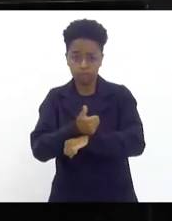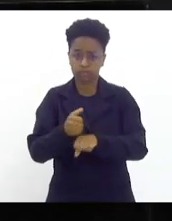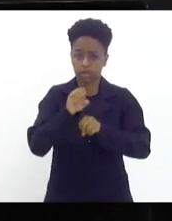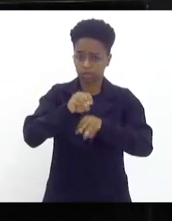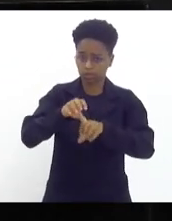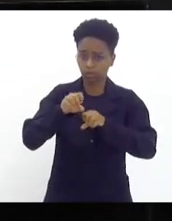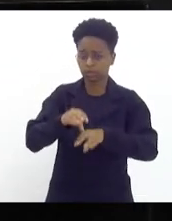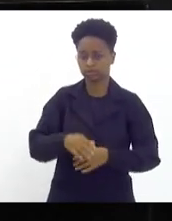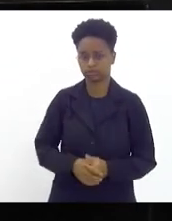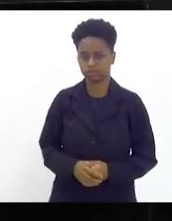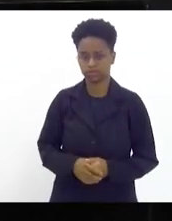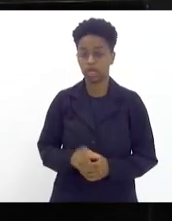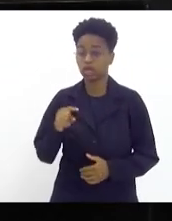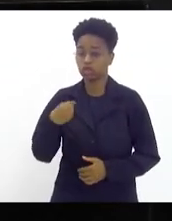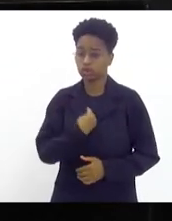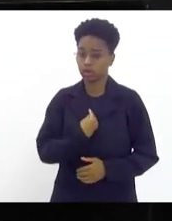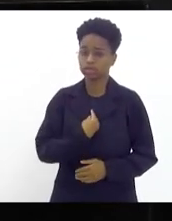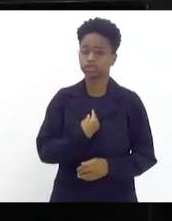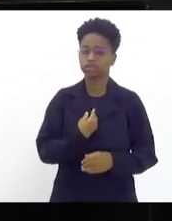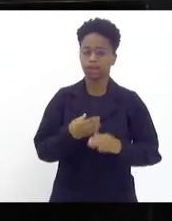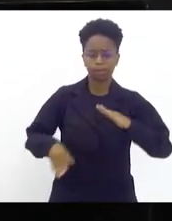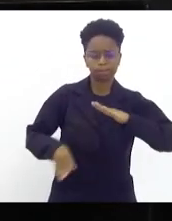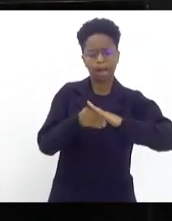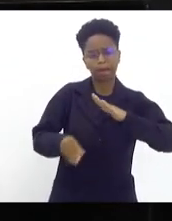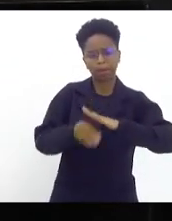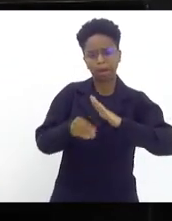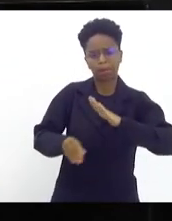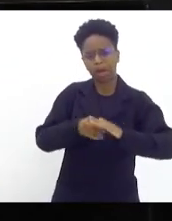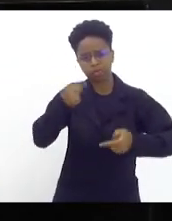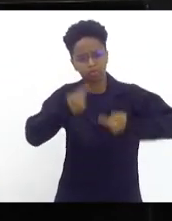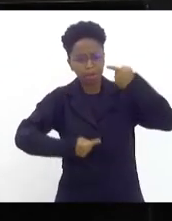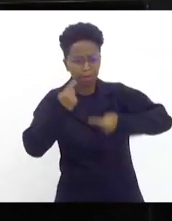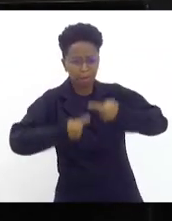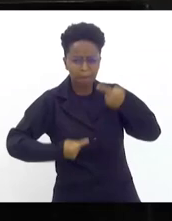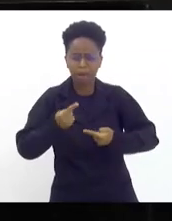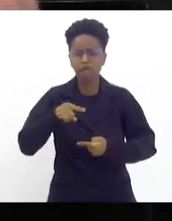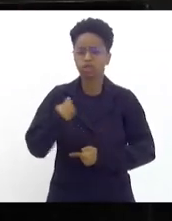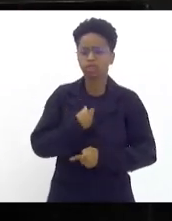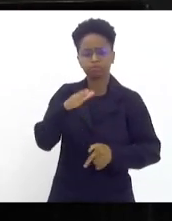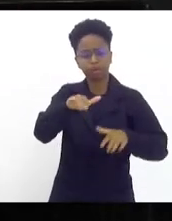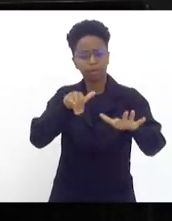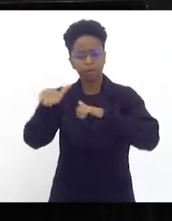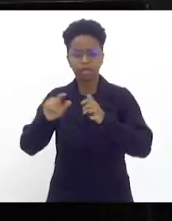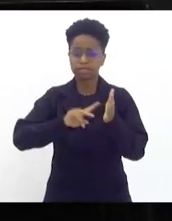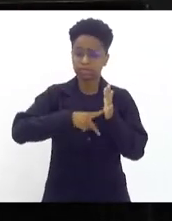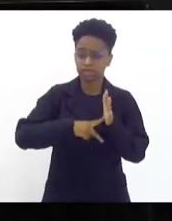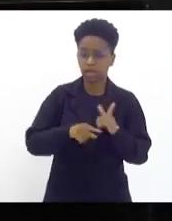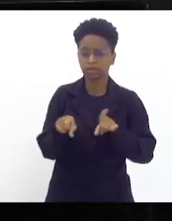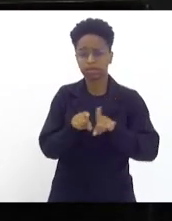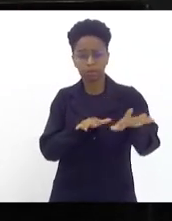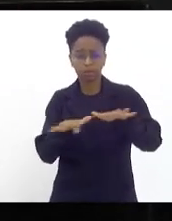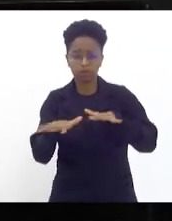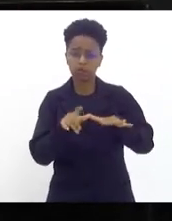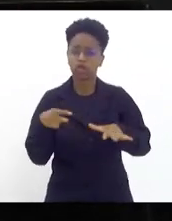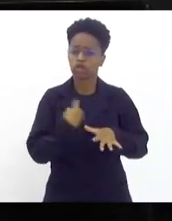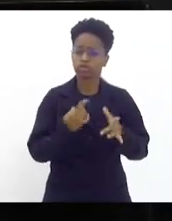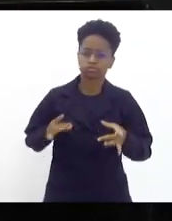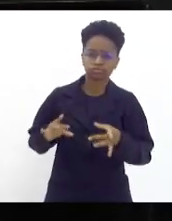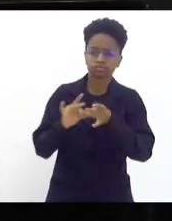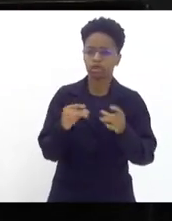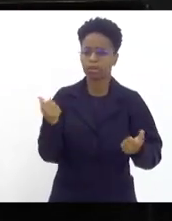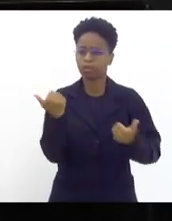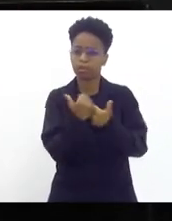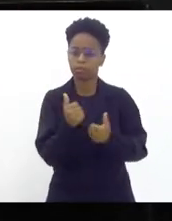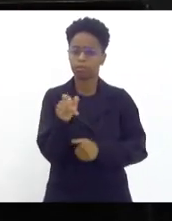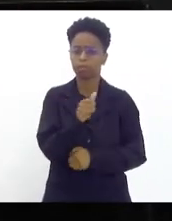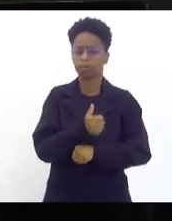profissionais de educação a gente vai emendar a gente vai discutir nós vamos chamar os sindicatos nós vamos mobilizar nós estamos lado a lado dos